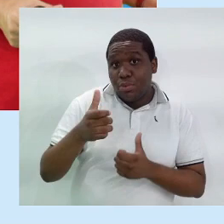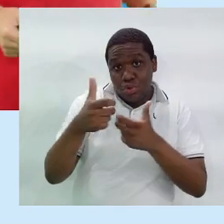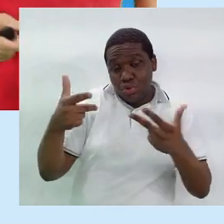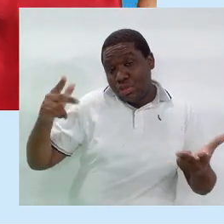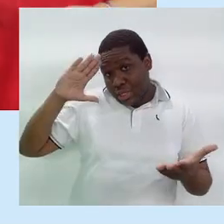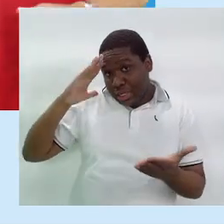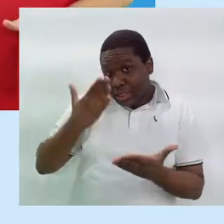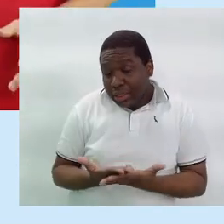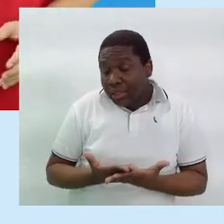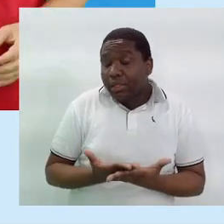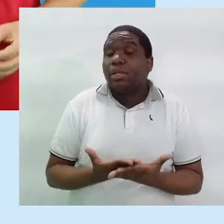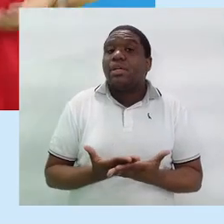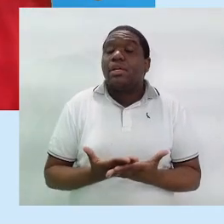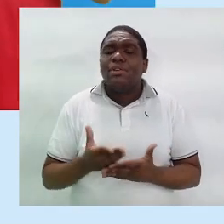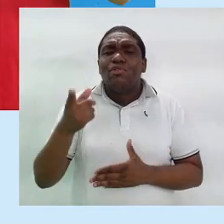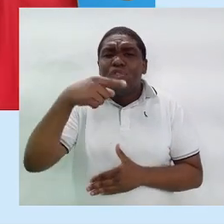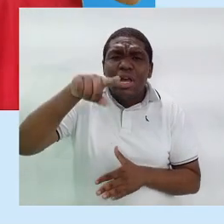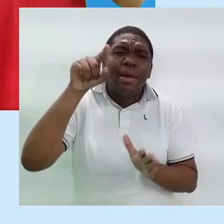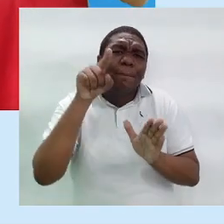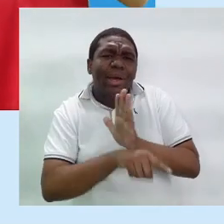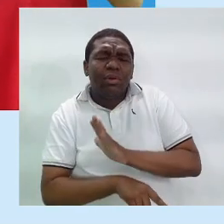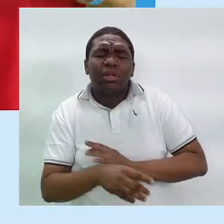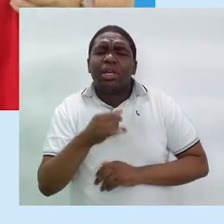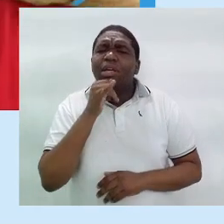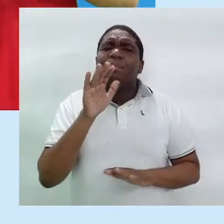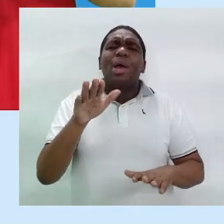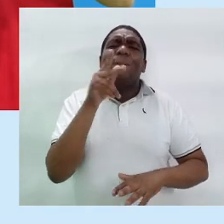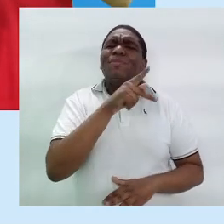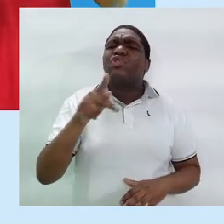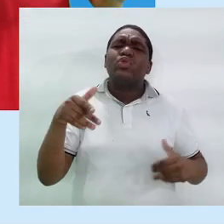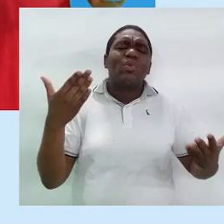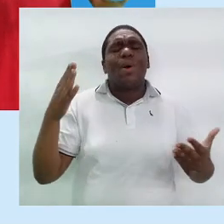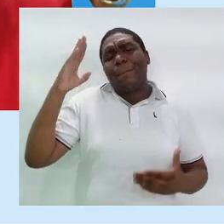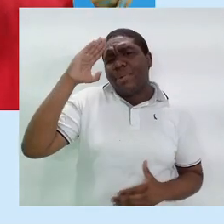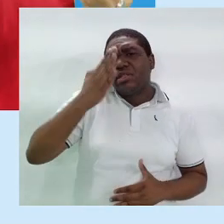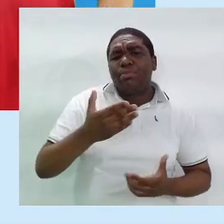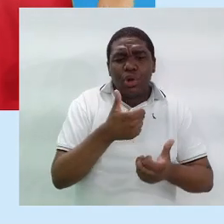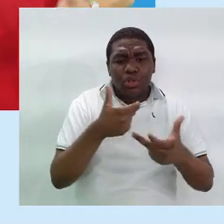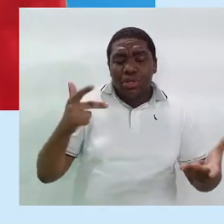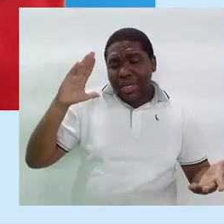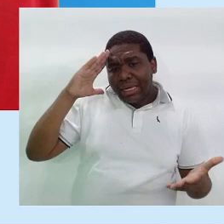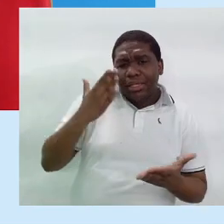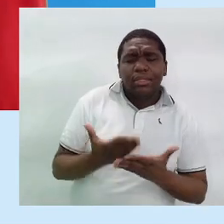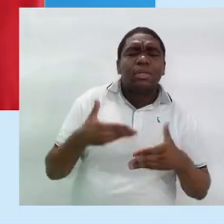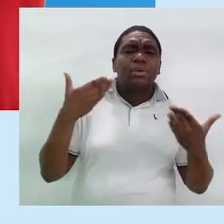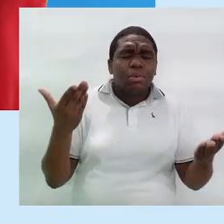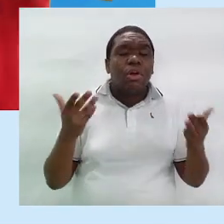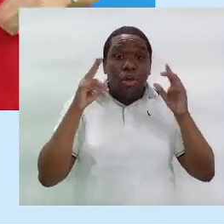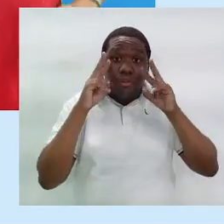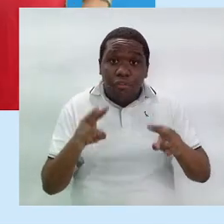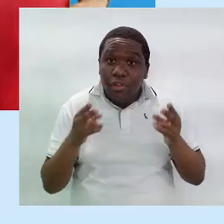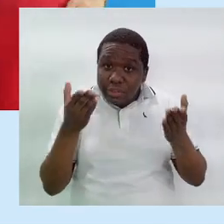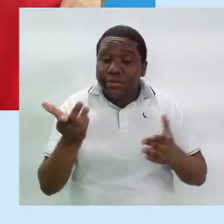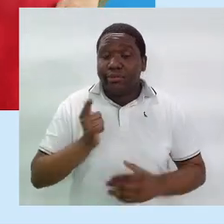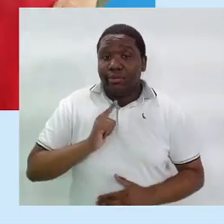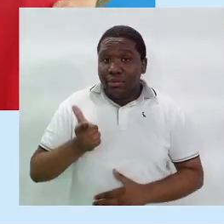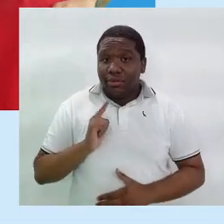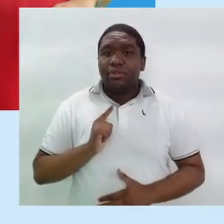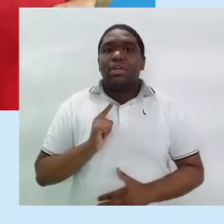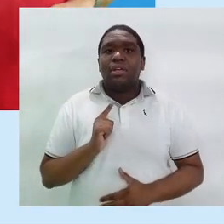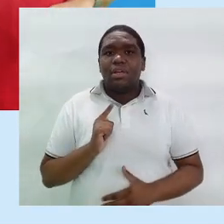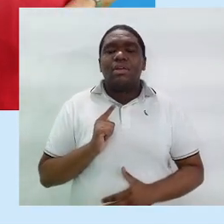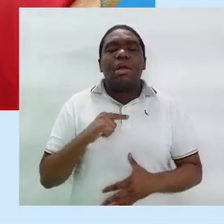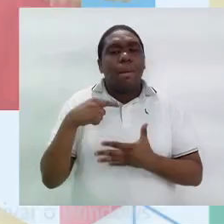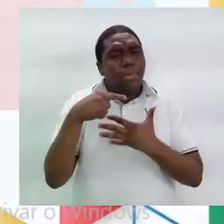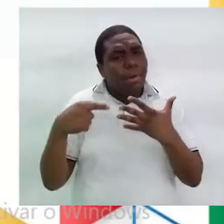crenças. Vocês podem me perguntar, mas professor, quais seriam as principais crenças? Na tela nós temos, vamos